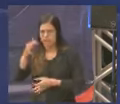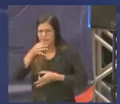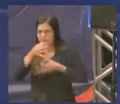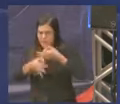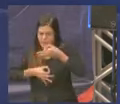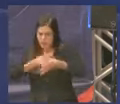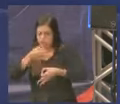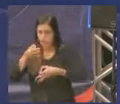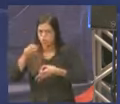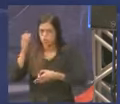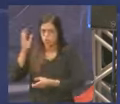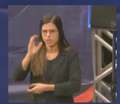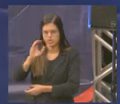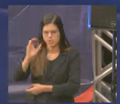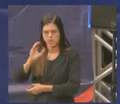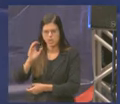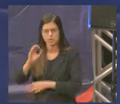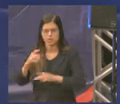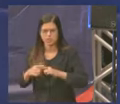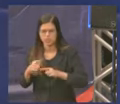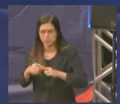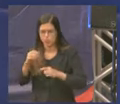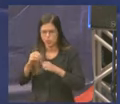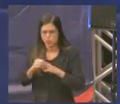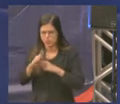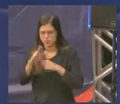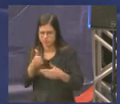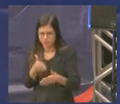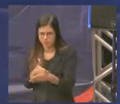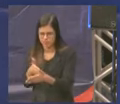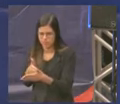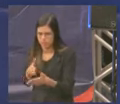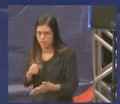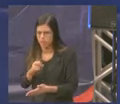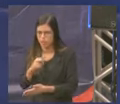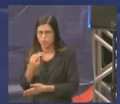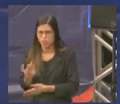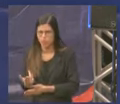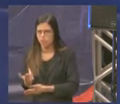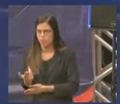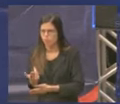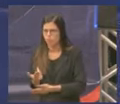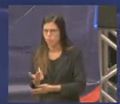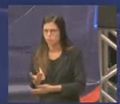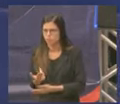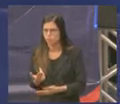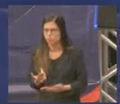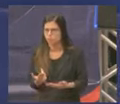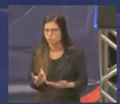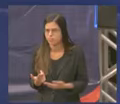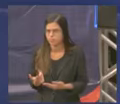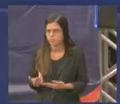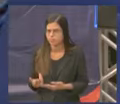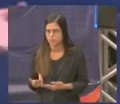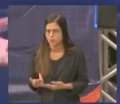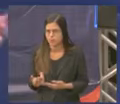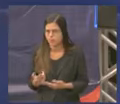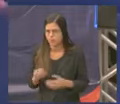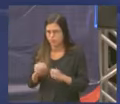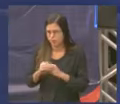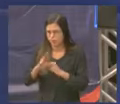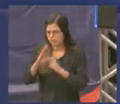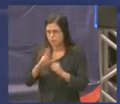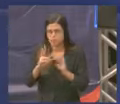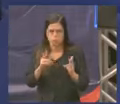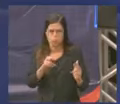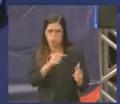é um conhecimento muito limitado, ou porque ela é um conhecimento que, como qualquer outro tipo de